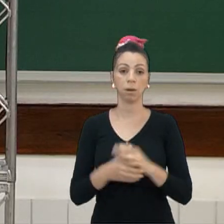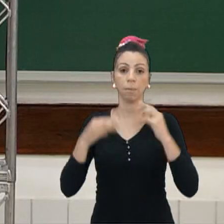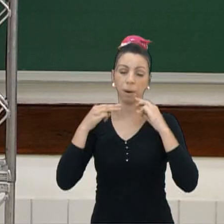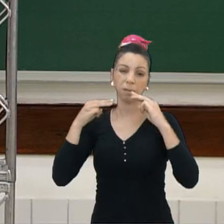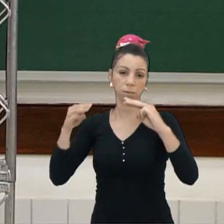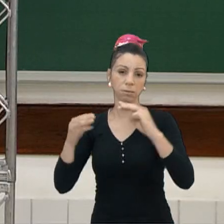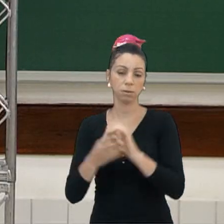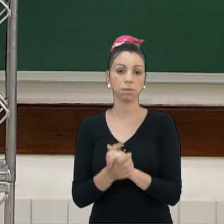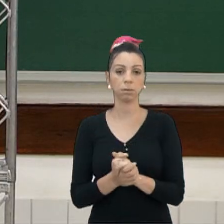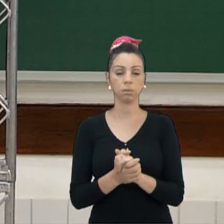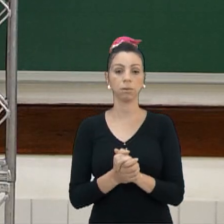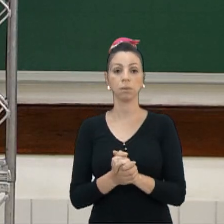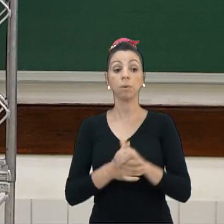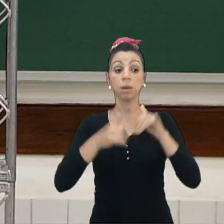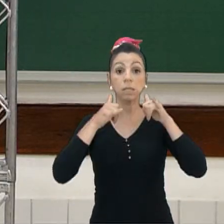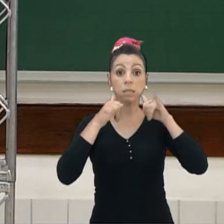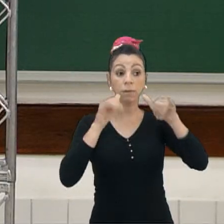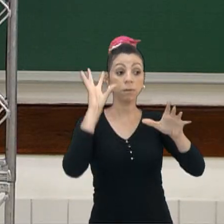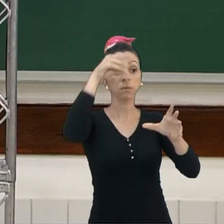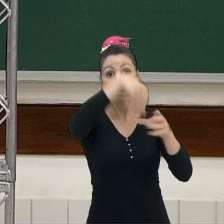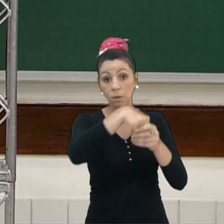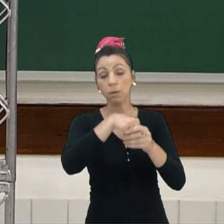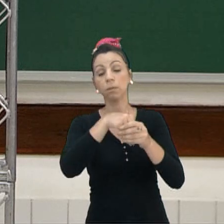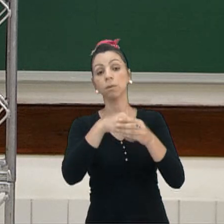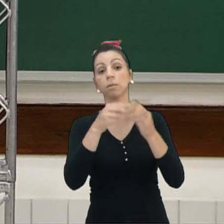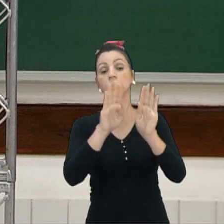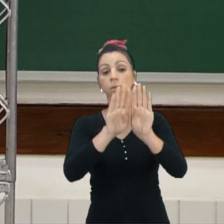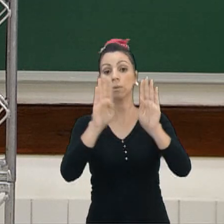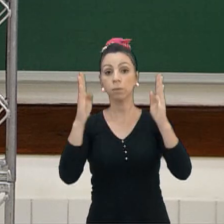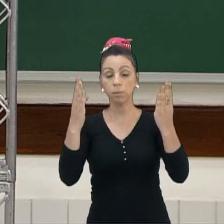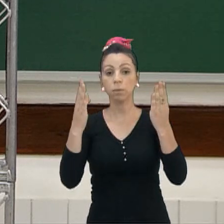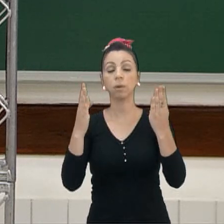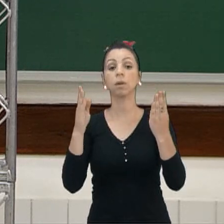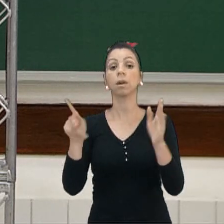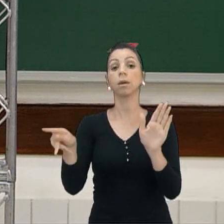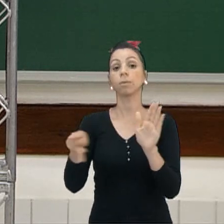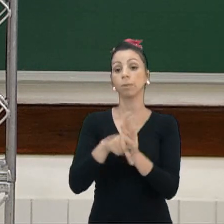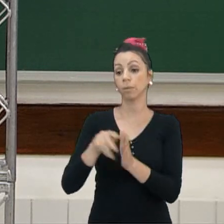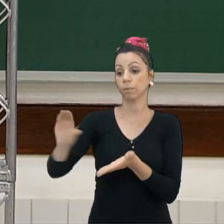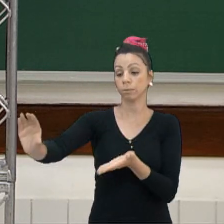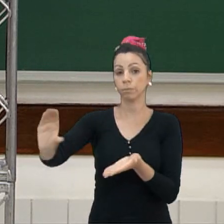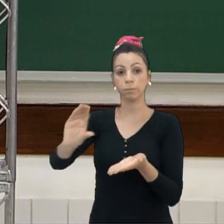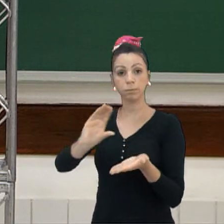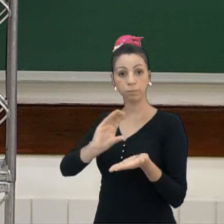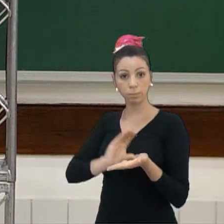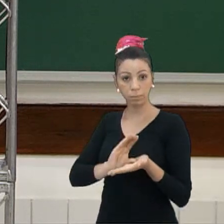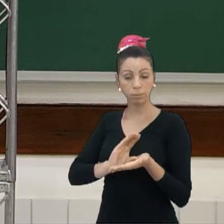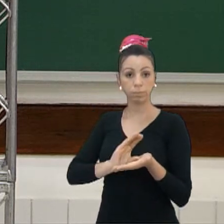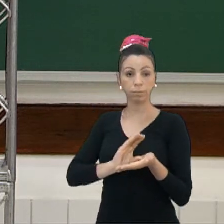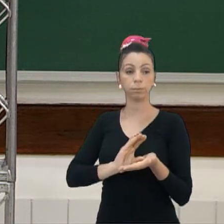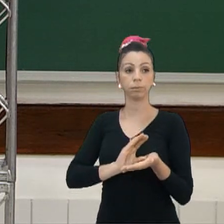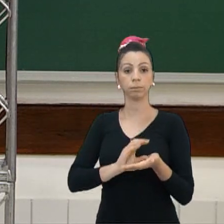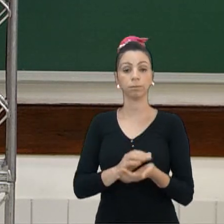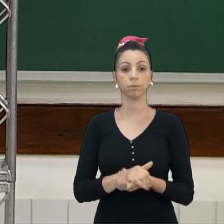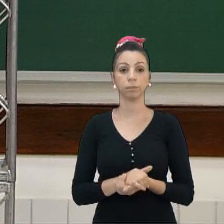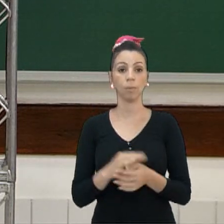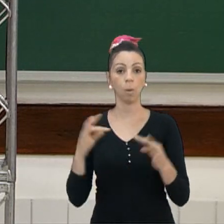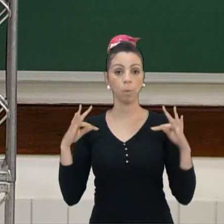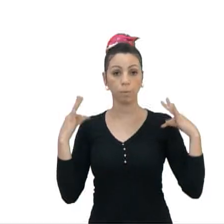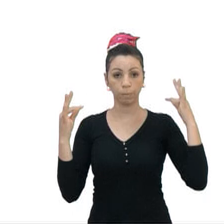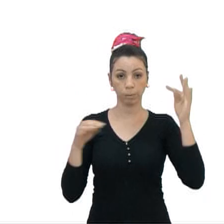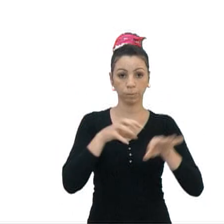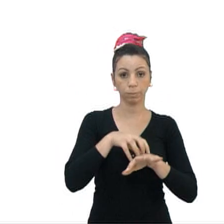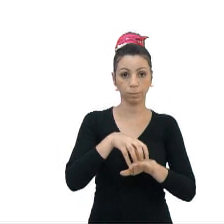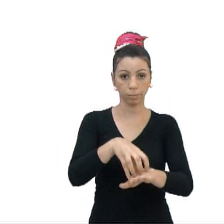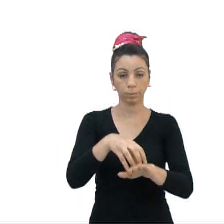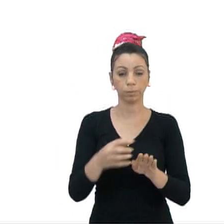que tem no folheto, pode ser que seja um patrocínio para este folheto turístico.